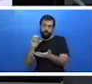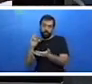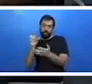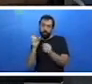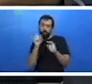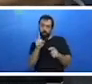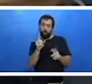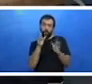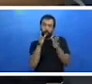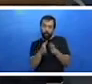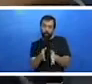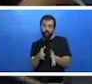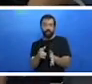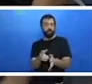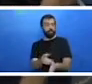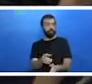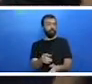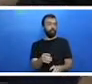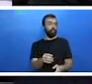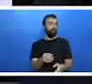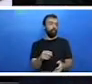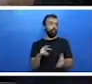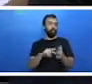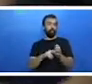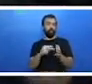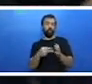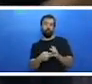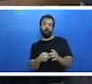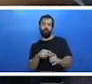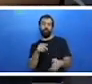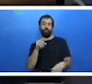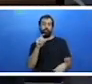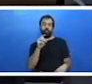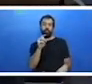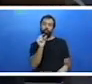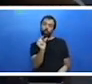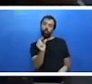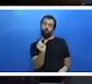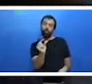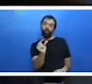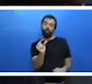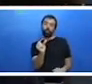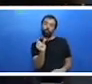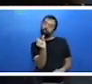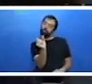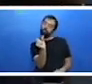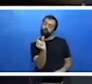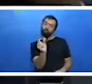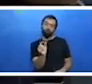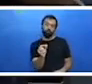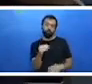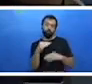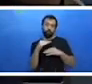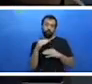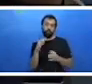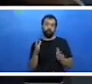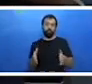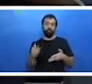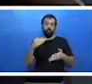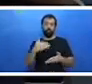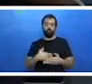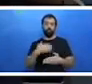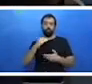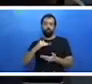minha mão? Eu vou ter 10 cubinhos, né? Se eu pegar a dezena, que é representada